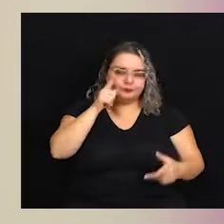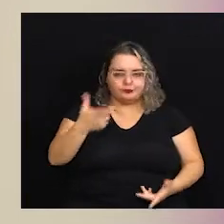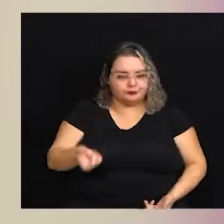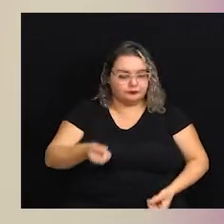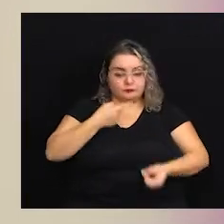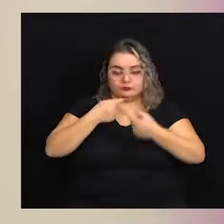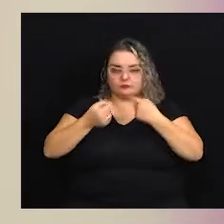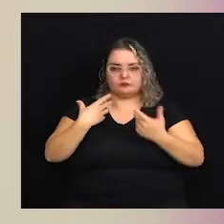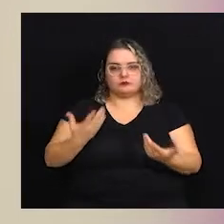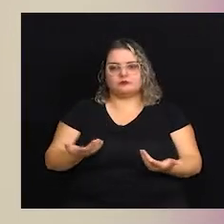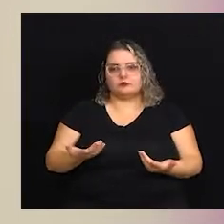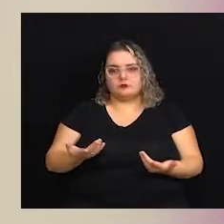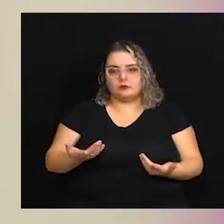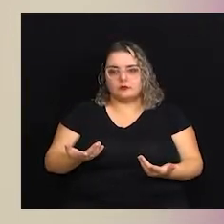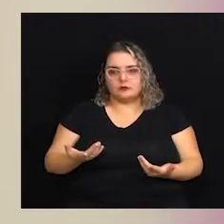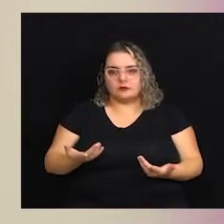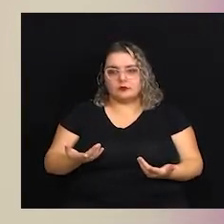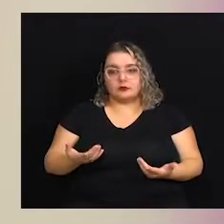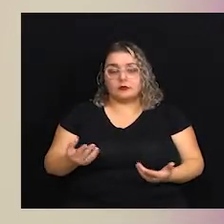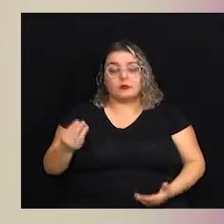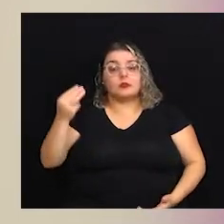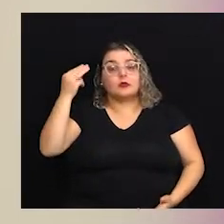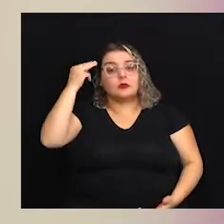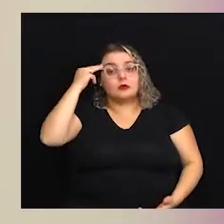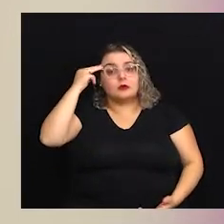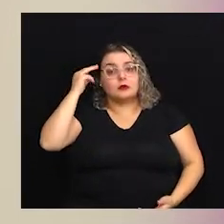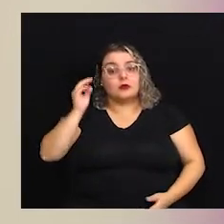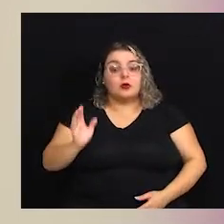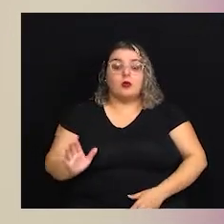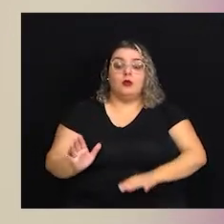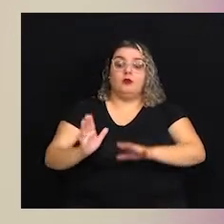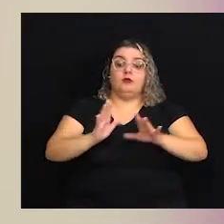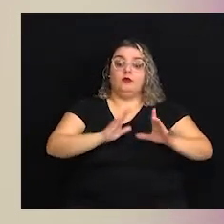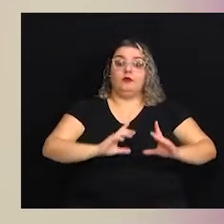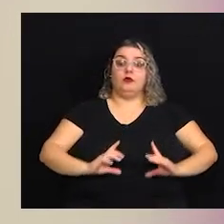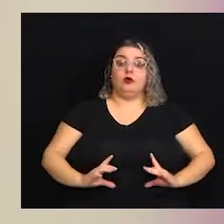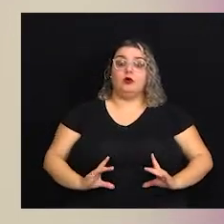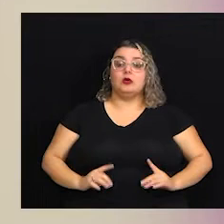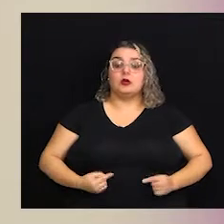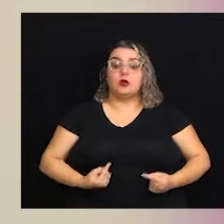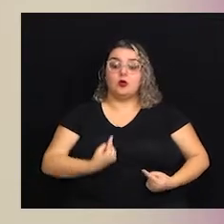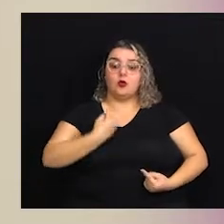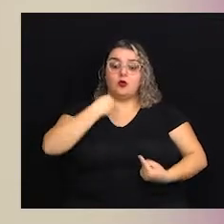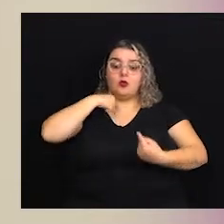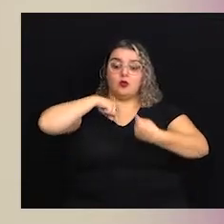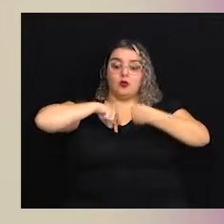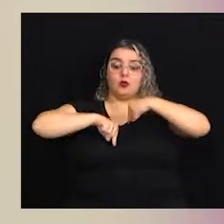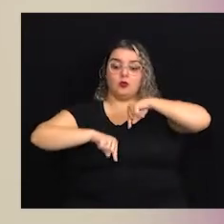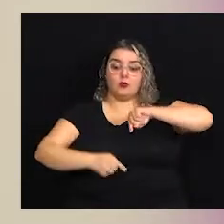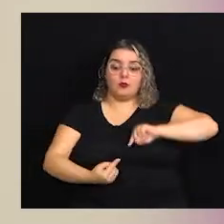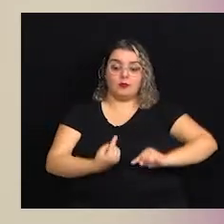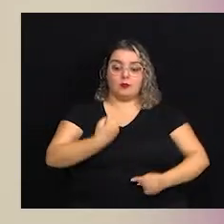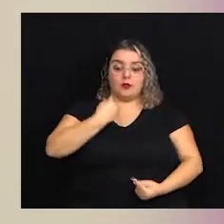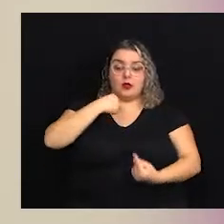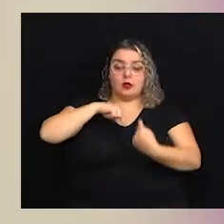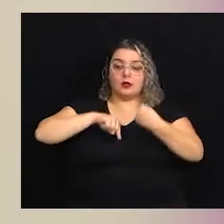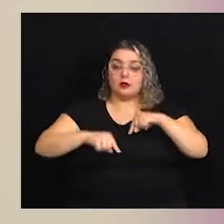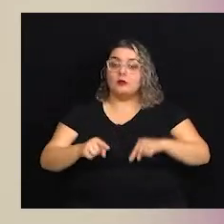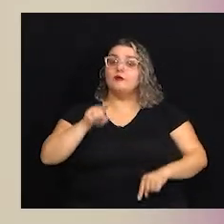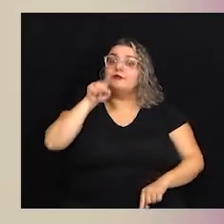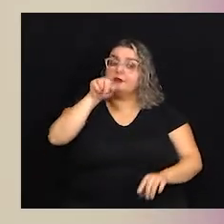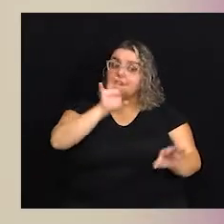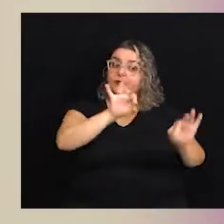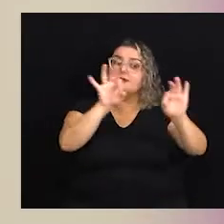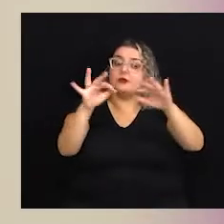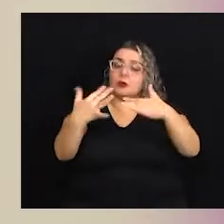dormir. Fora, se estado mental, fora o metabolismo, né? Que o metabolismo, por favor, você que